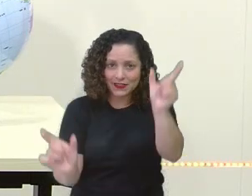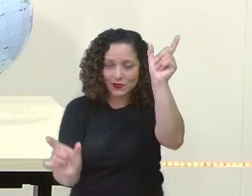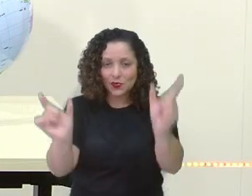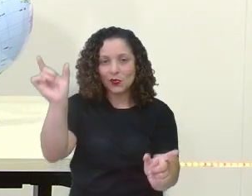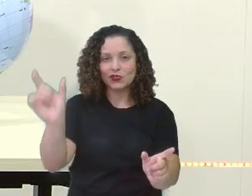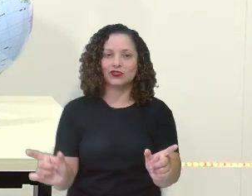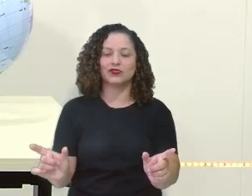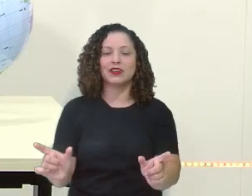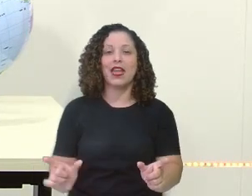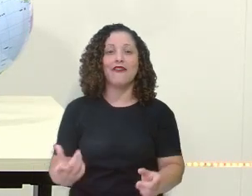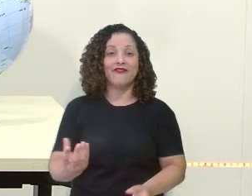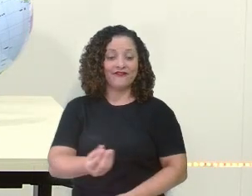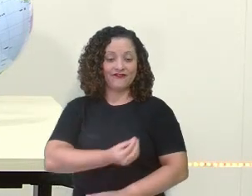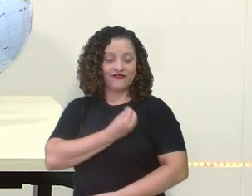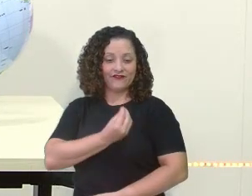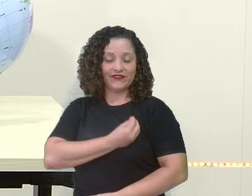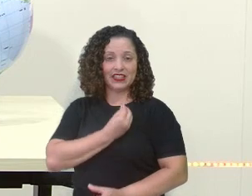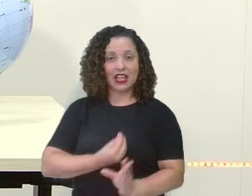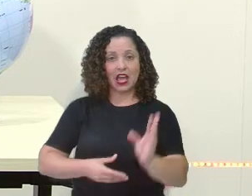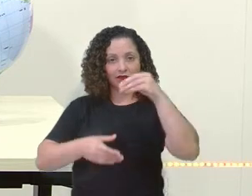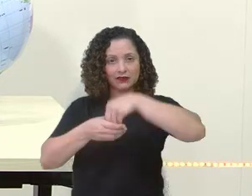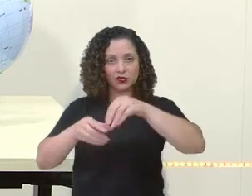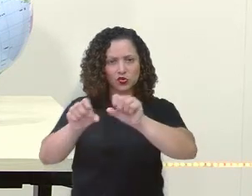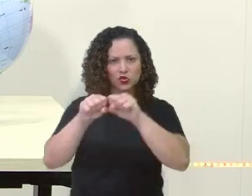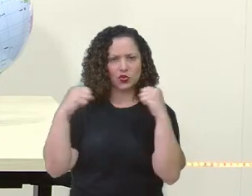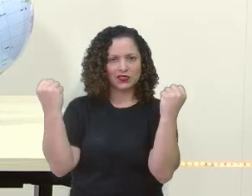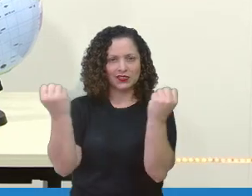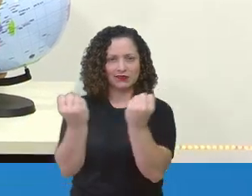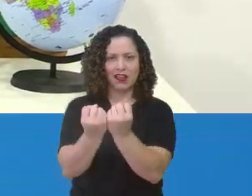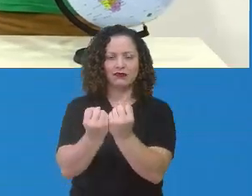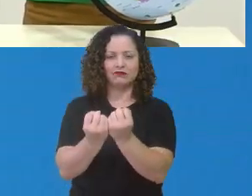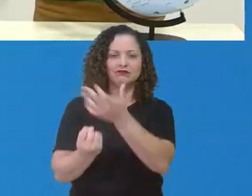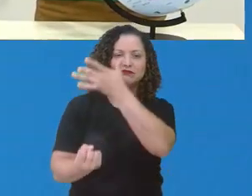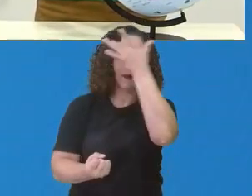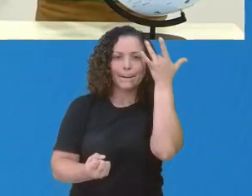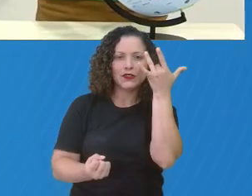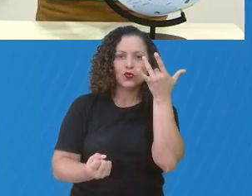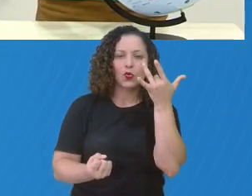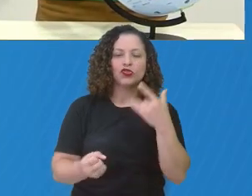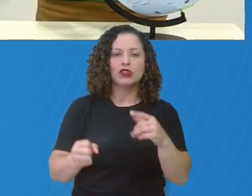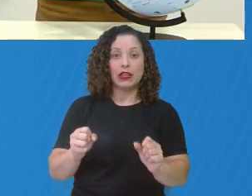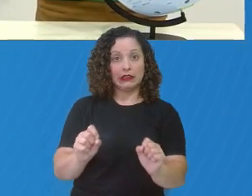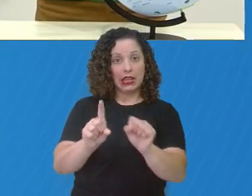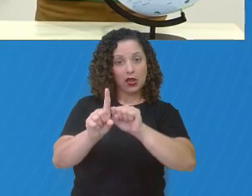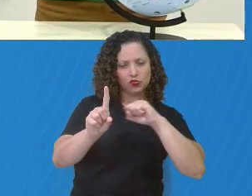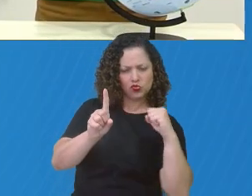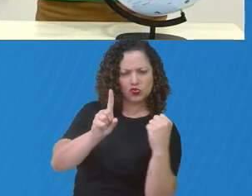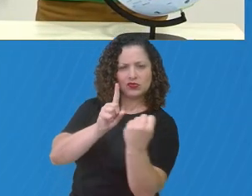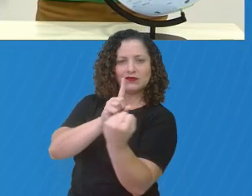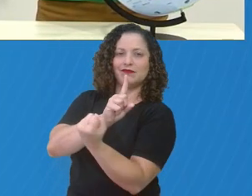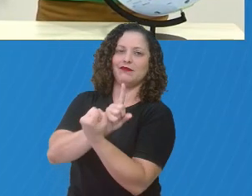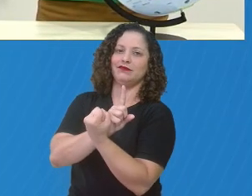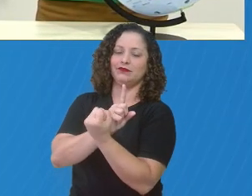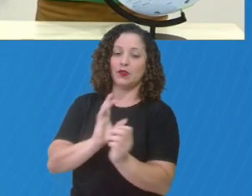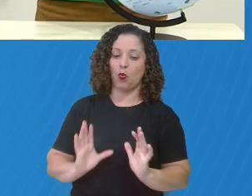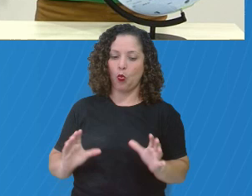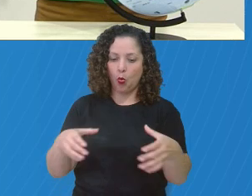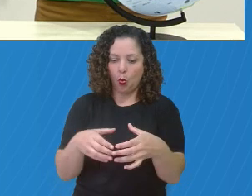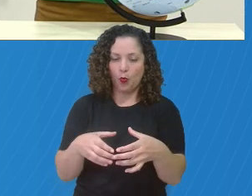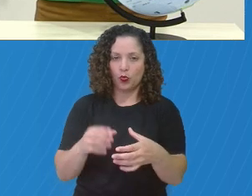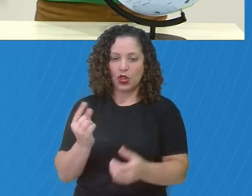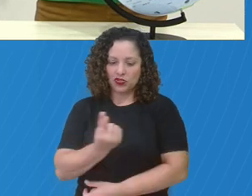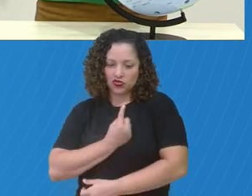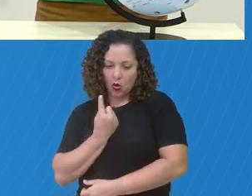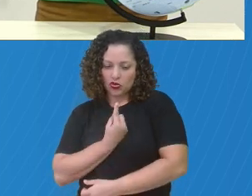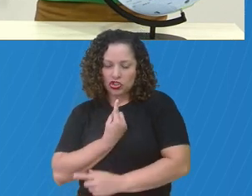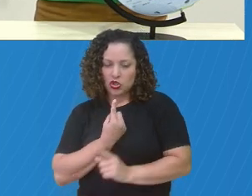a vida em sociedade, tá? Ou seja, a vida em grupo. A gente não vive